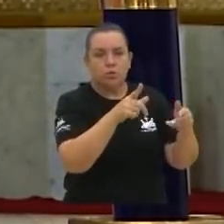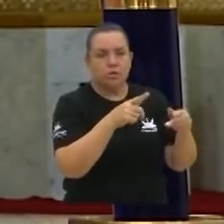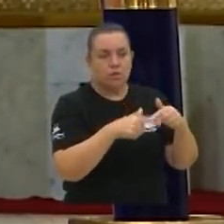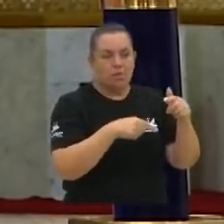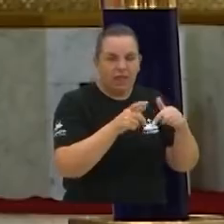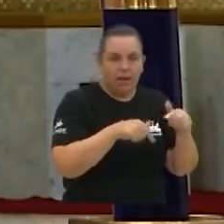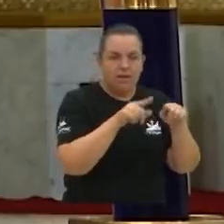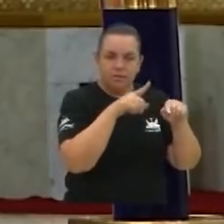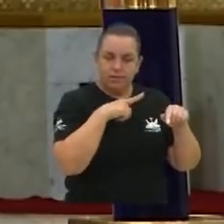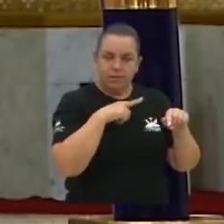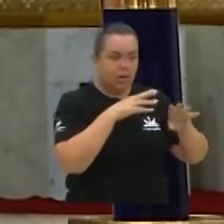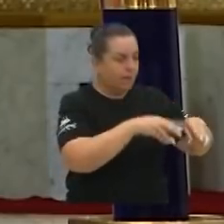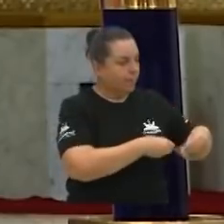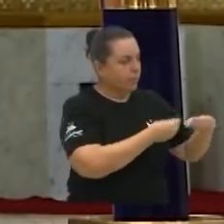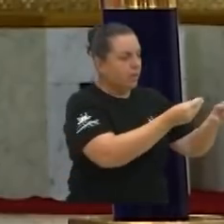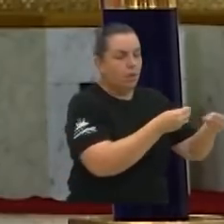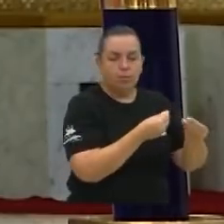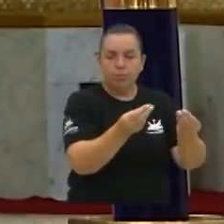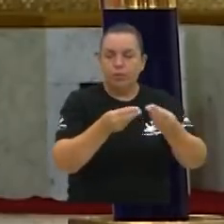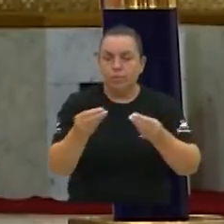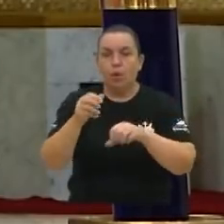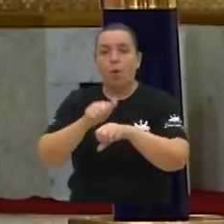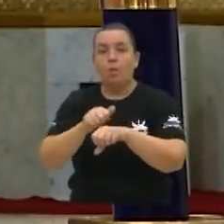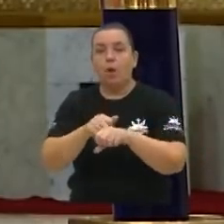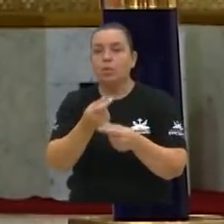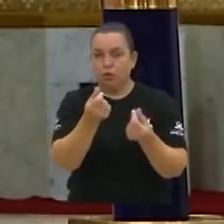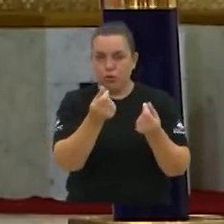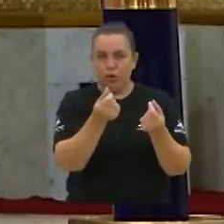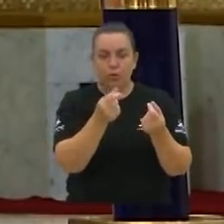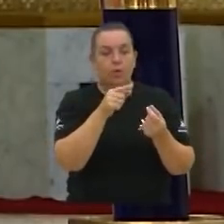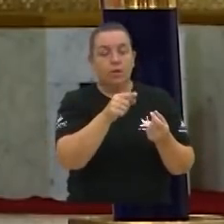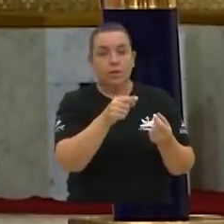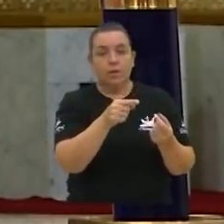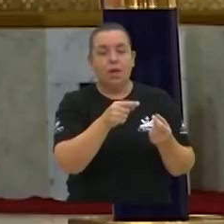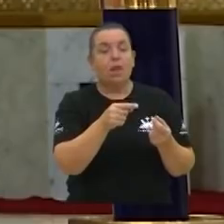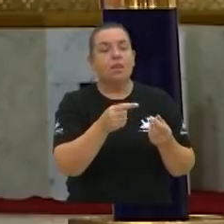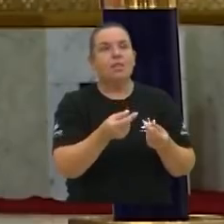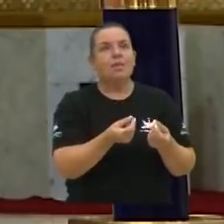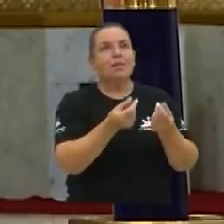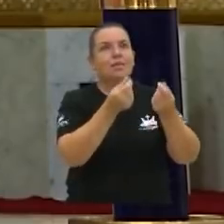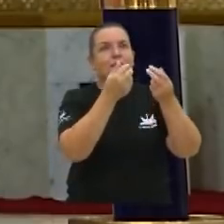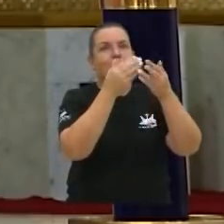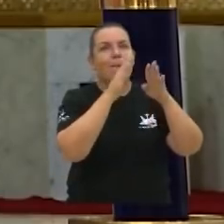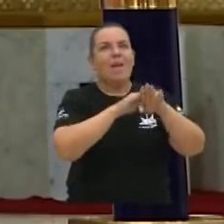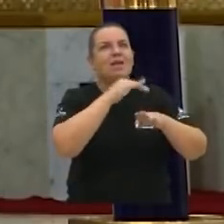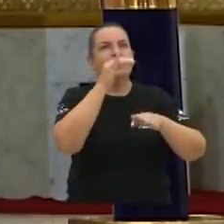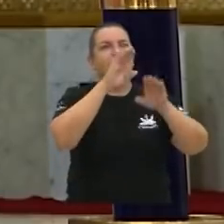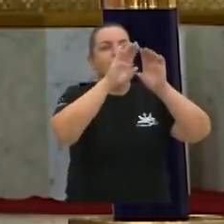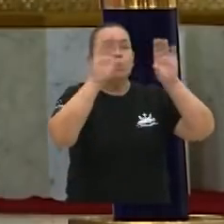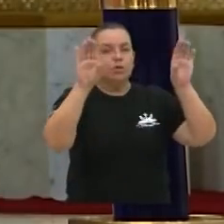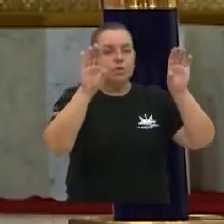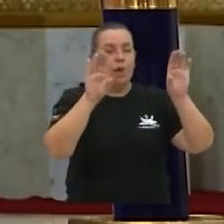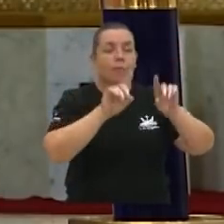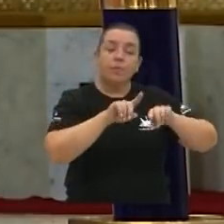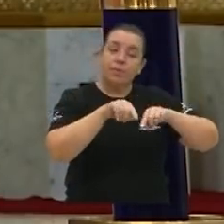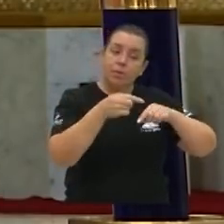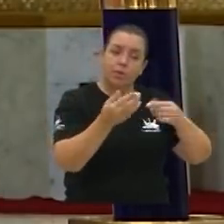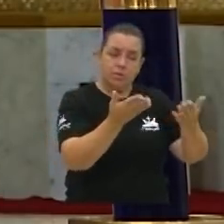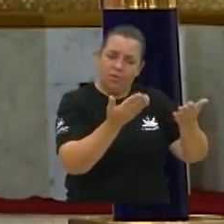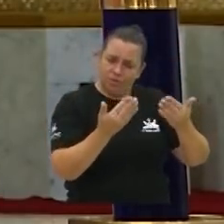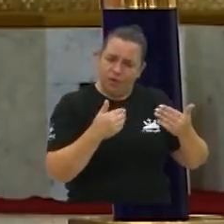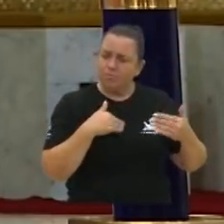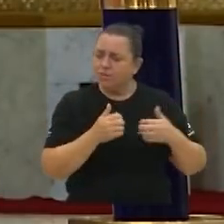que tens dá o dinheiro aos pobres e terás um tesouro no céu depois vem